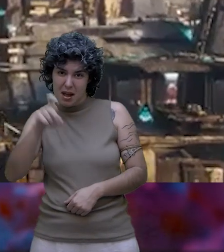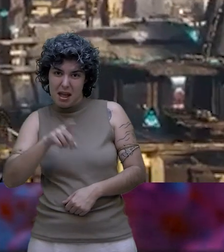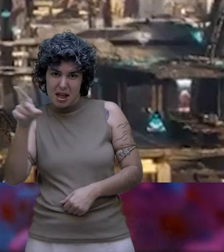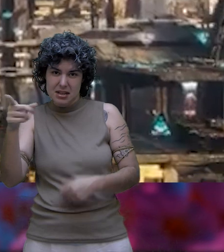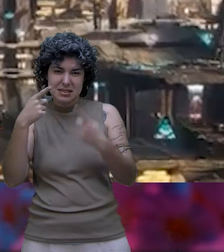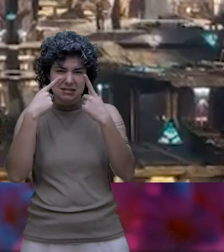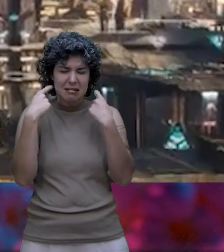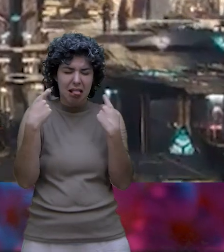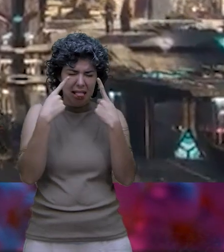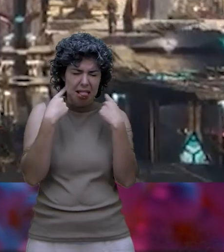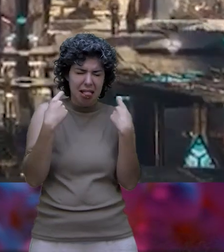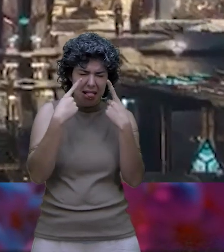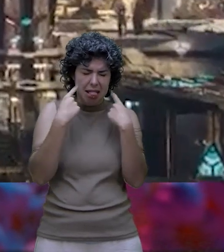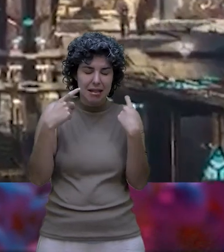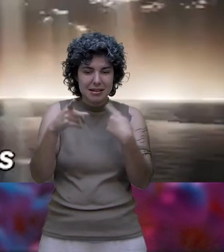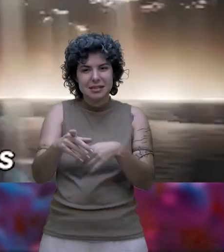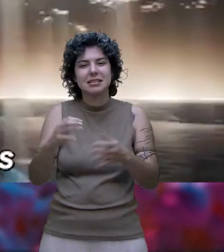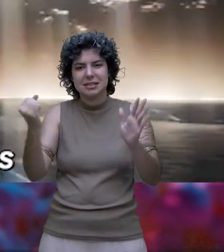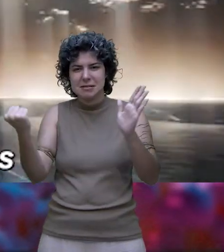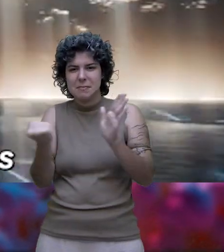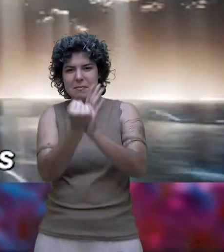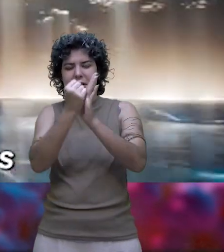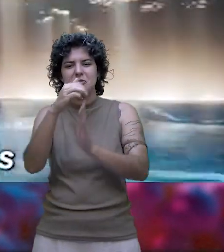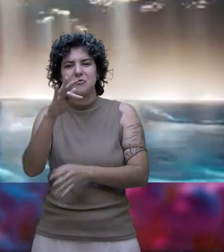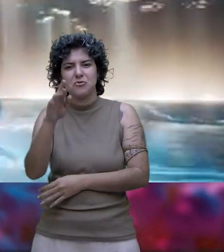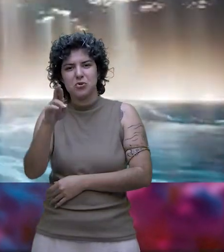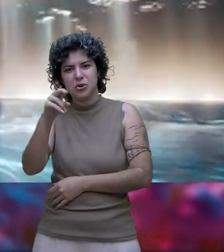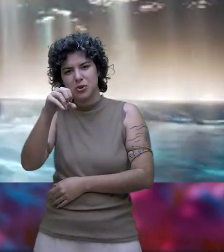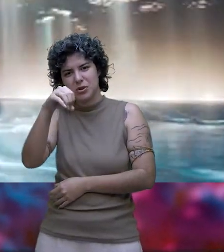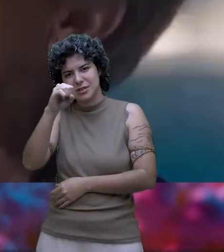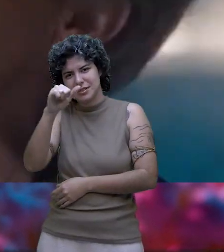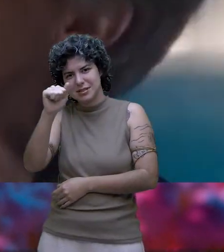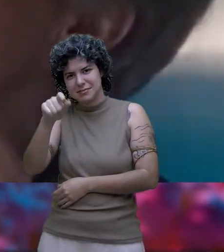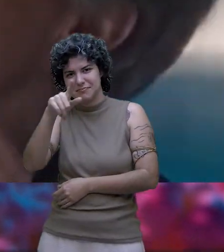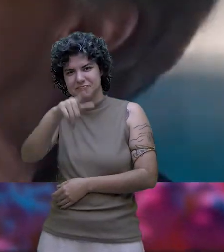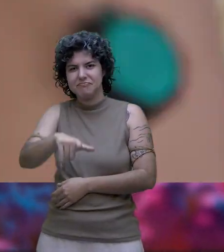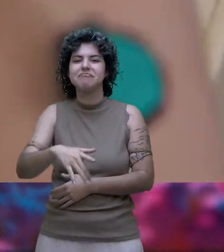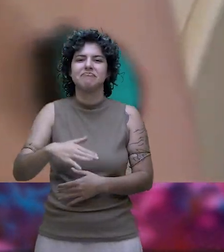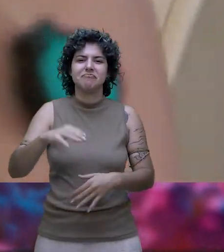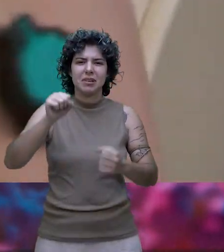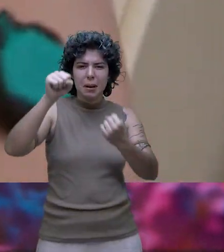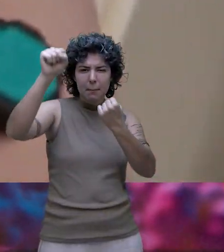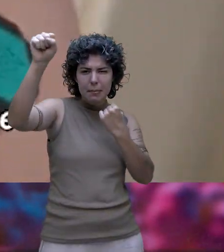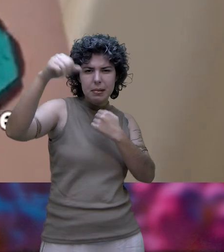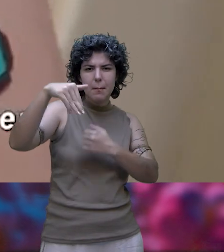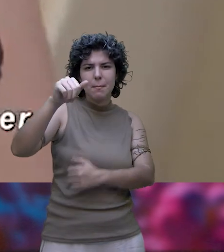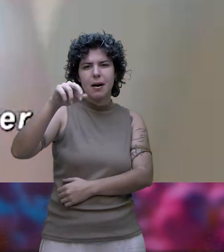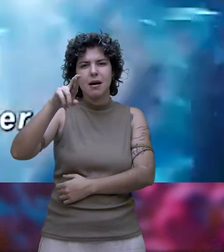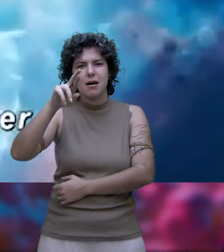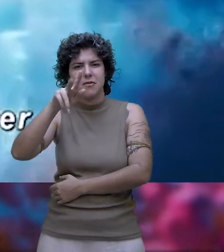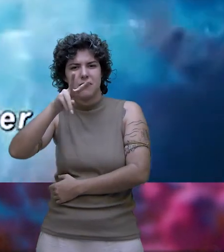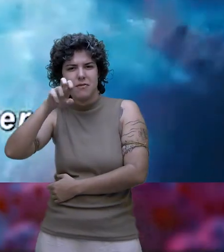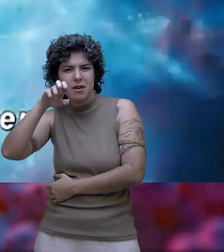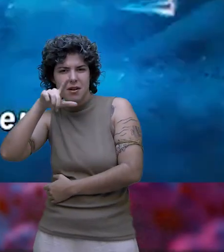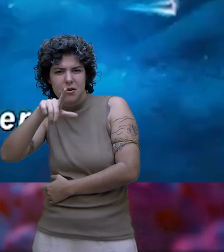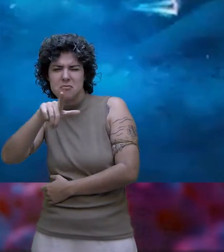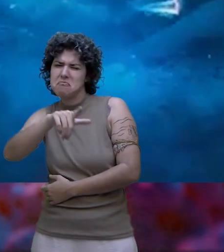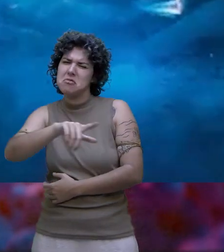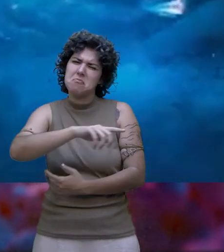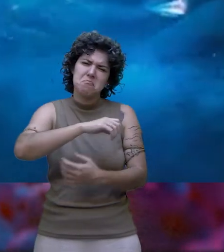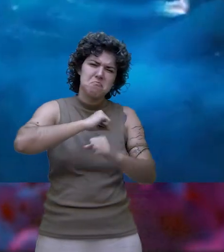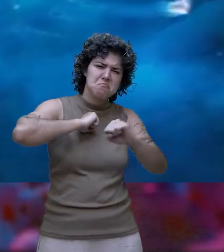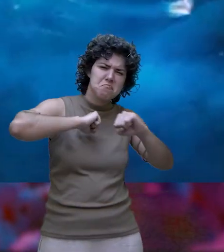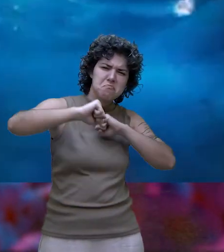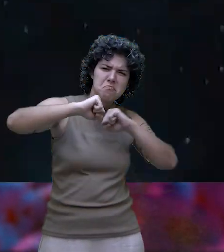Furiosa. Capitã Marvel, de 2019, levou choro de haters por Carol Danvers ser muito poderosa. Aprovada com